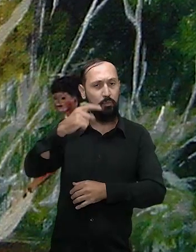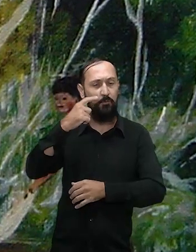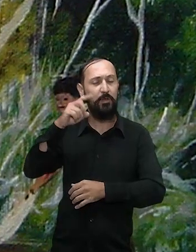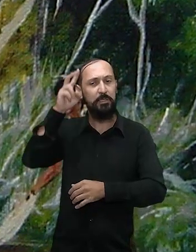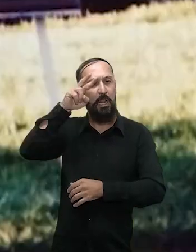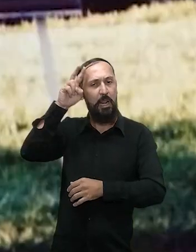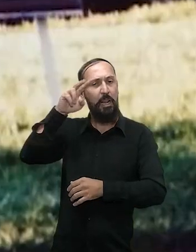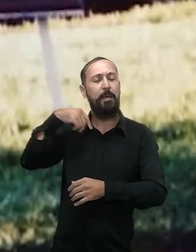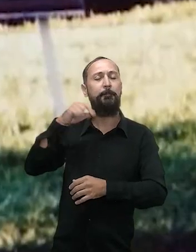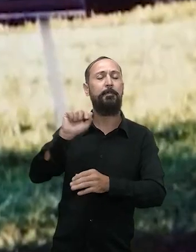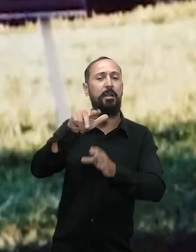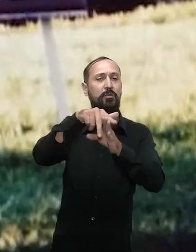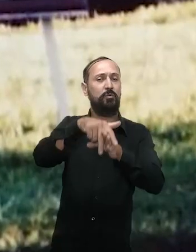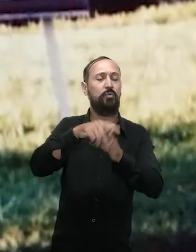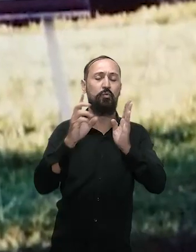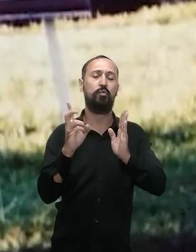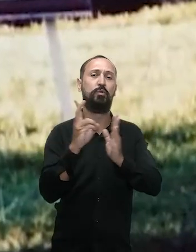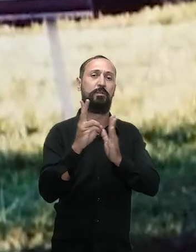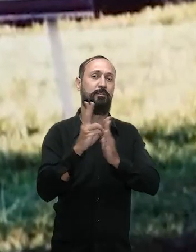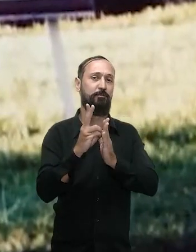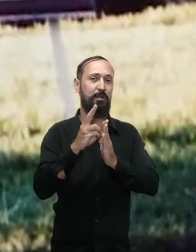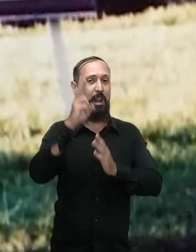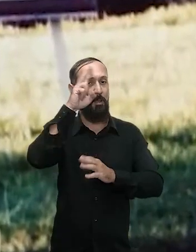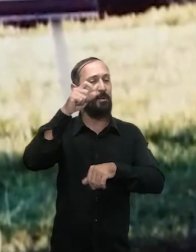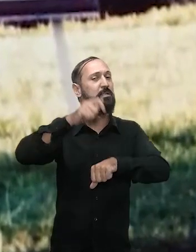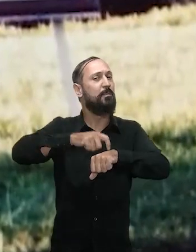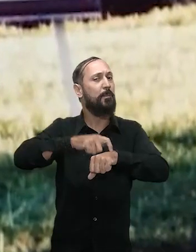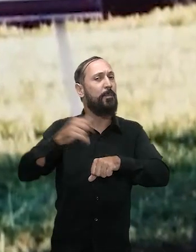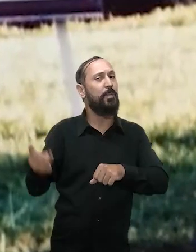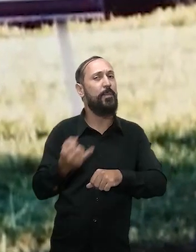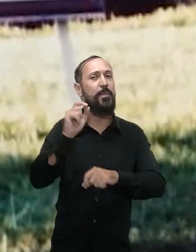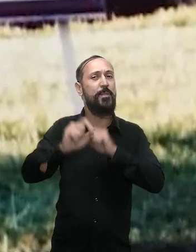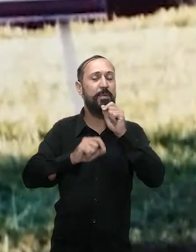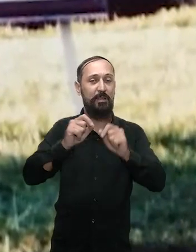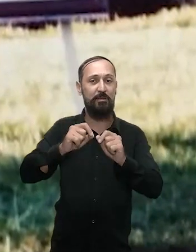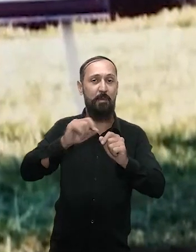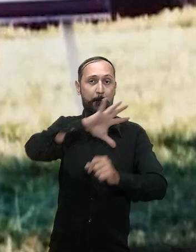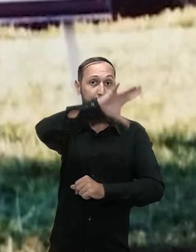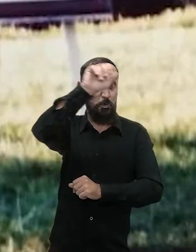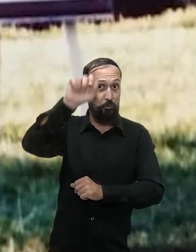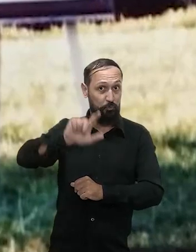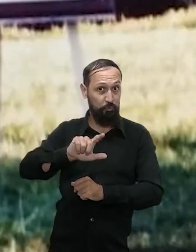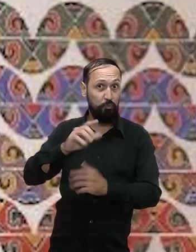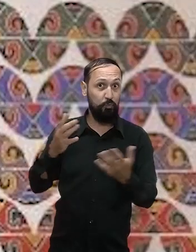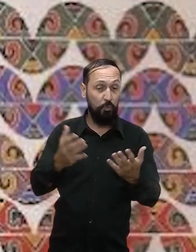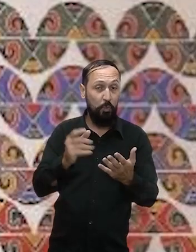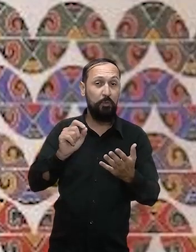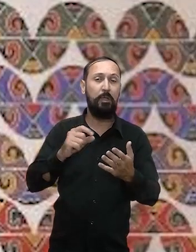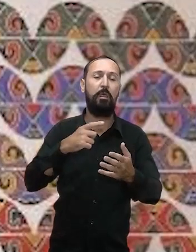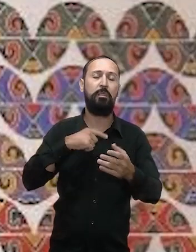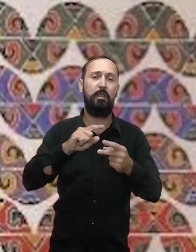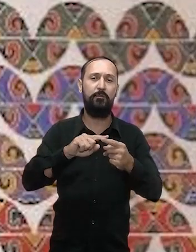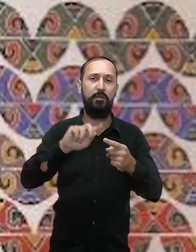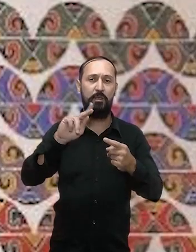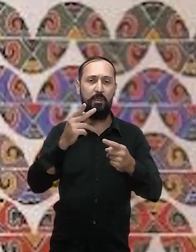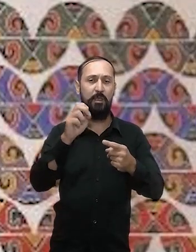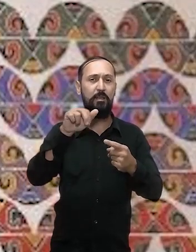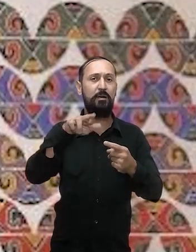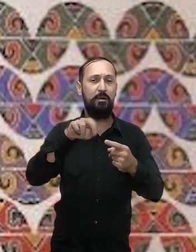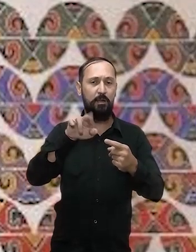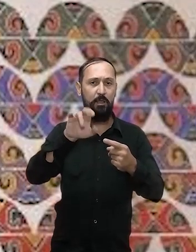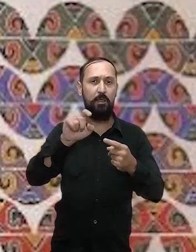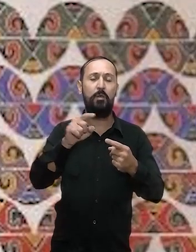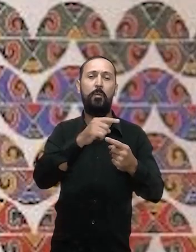de promover o resgate dos indígenas. Para celebrar esse movimento tão importante para Mato Grosso do Sul, além de